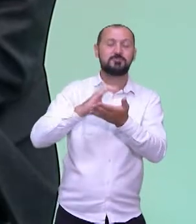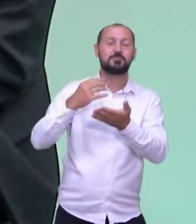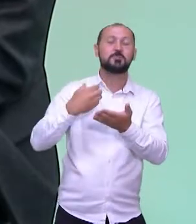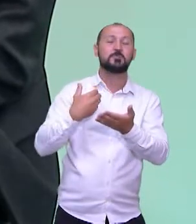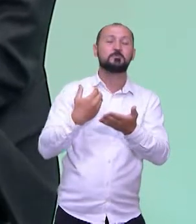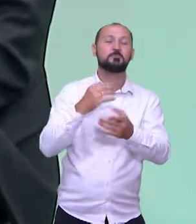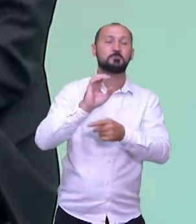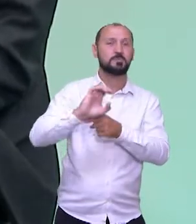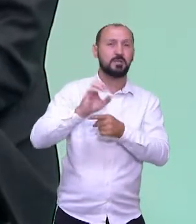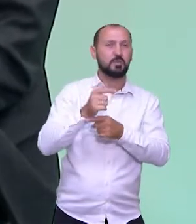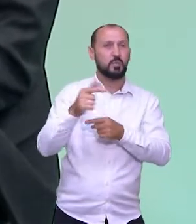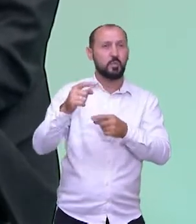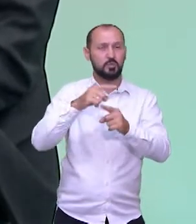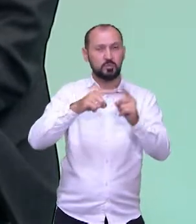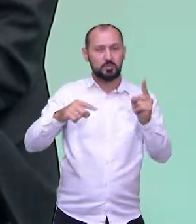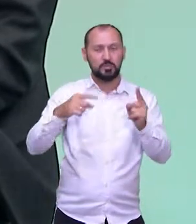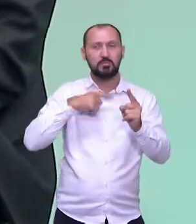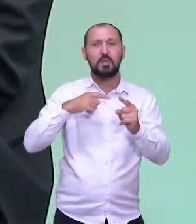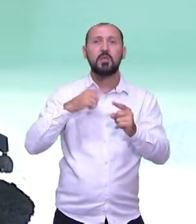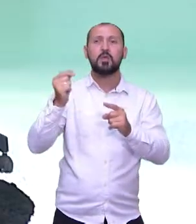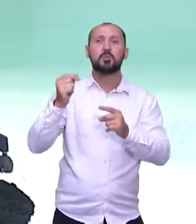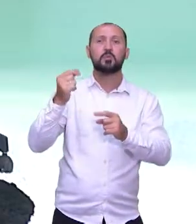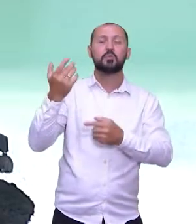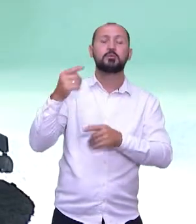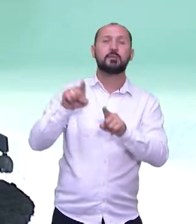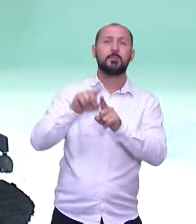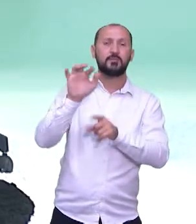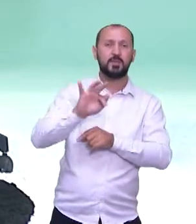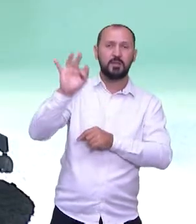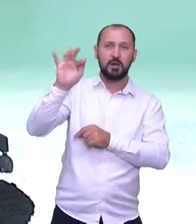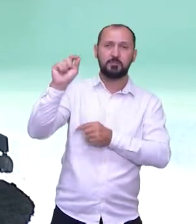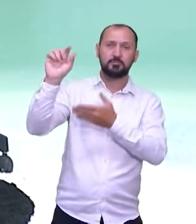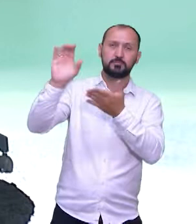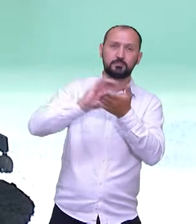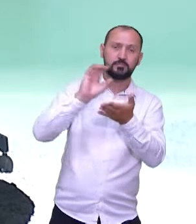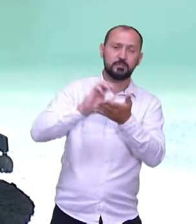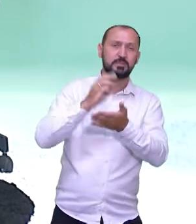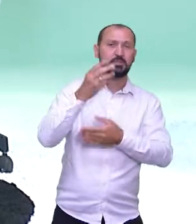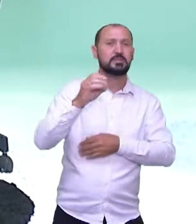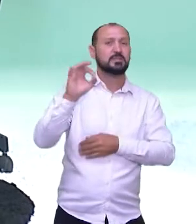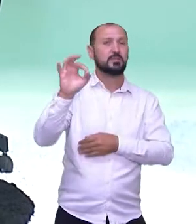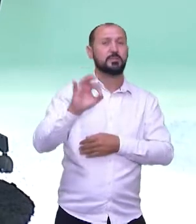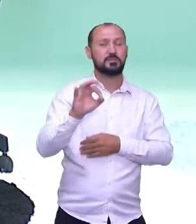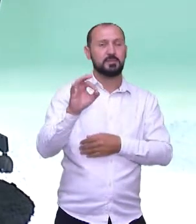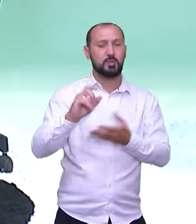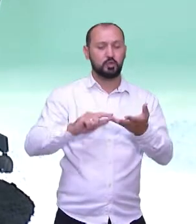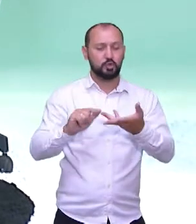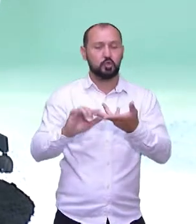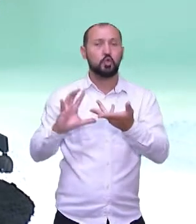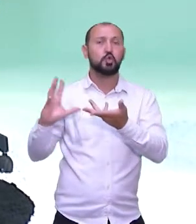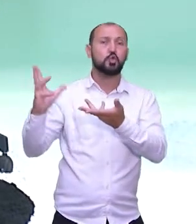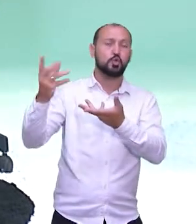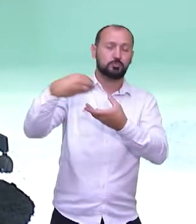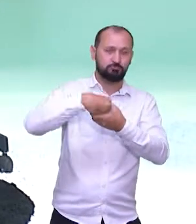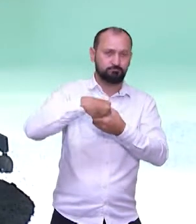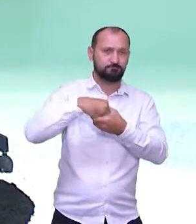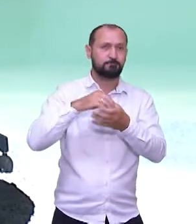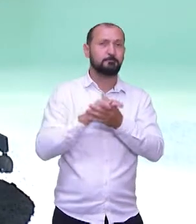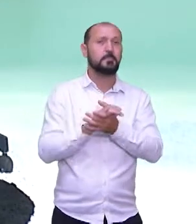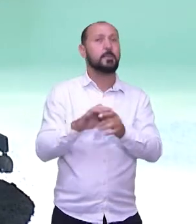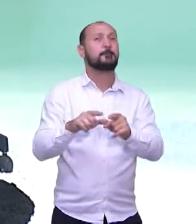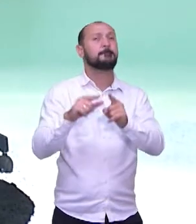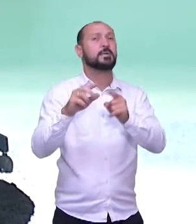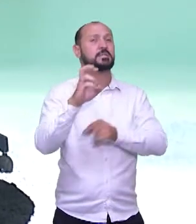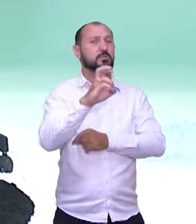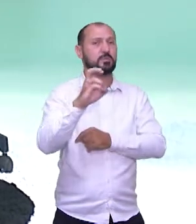45% vem de outras fontes, inclusive transferências da União, está na ordem de cerca de 35% de todas as receitas. Mas